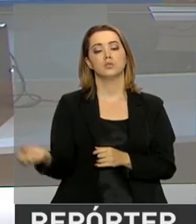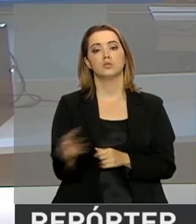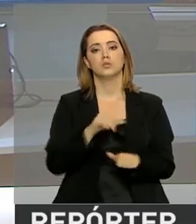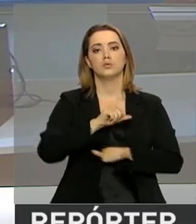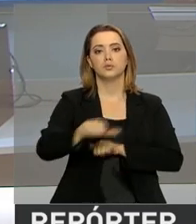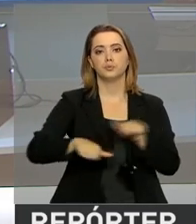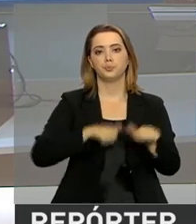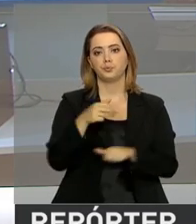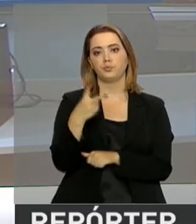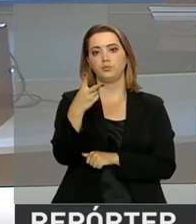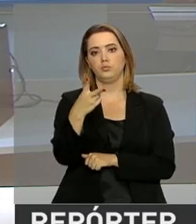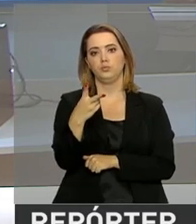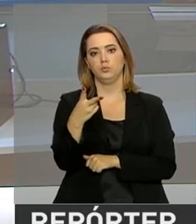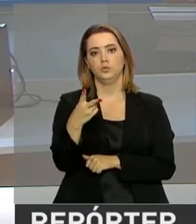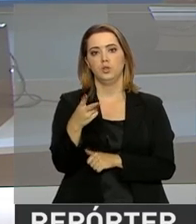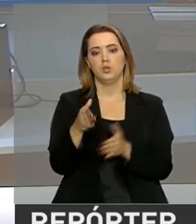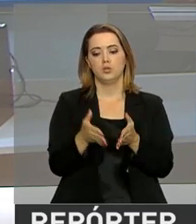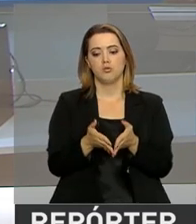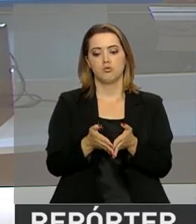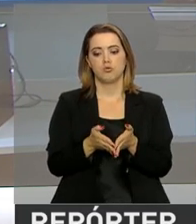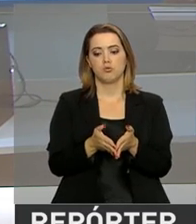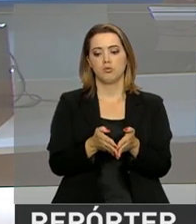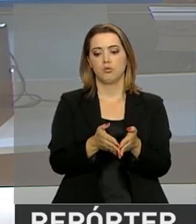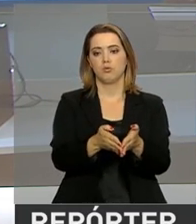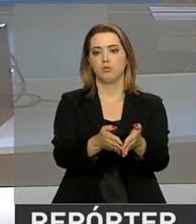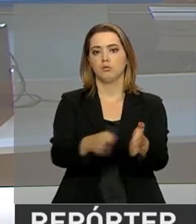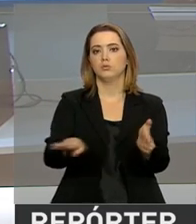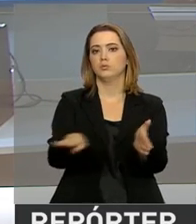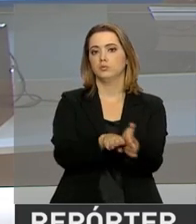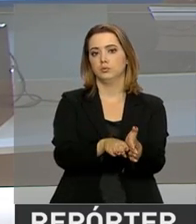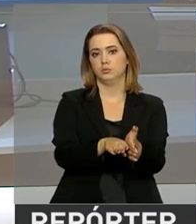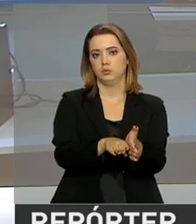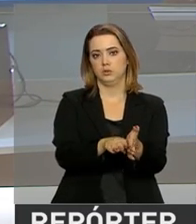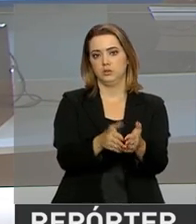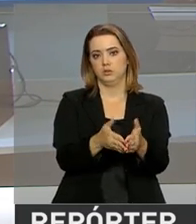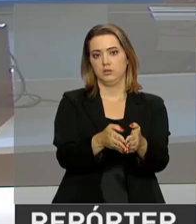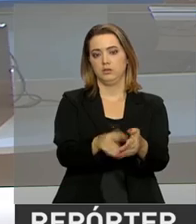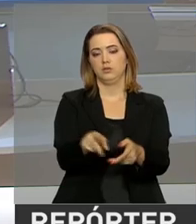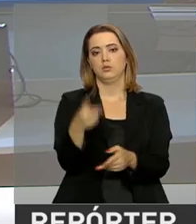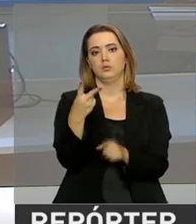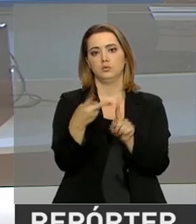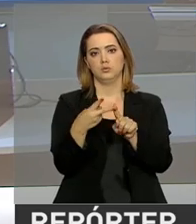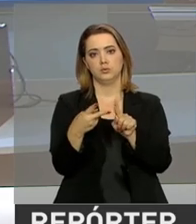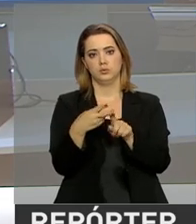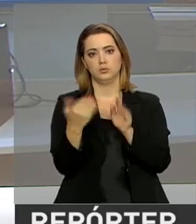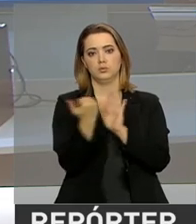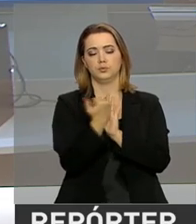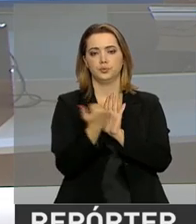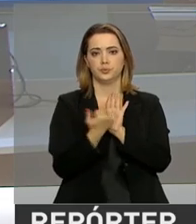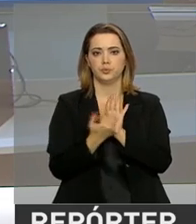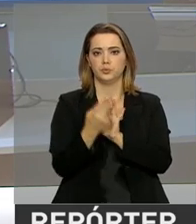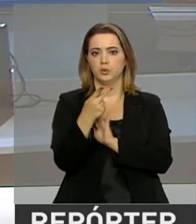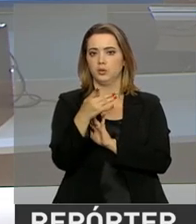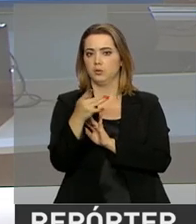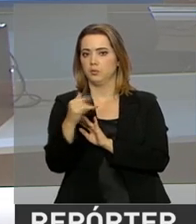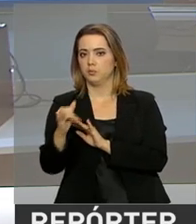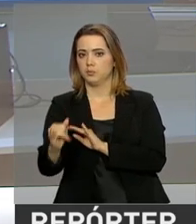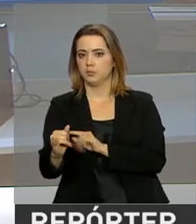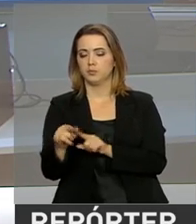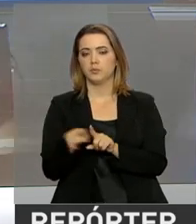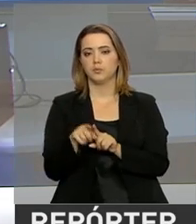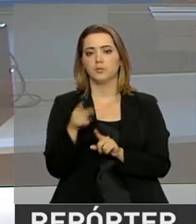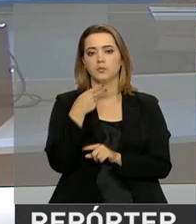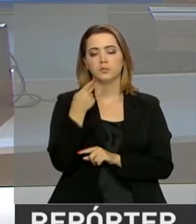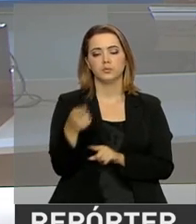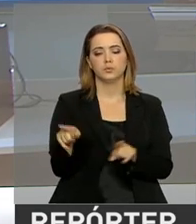concessão de dois potes segundo ele esses são os primeiros contratos do programa de parcerias de investimentos o secretário-executivo do pp